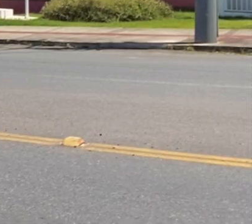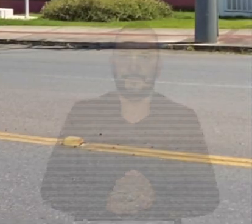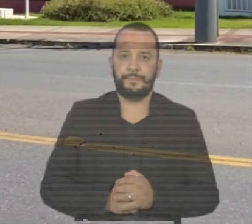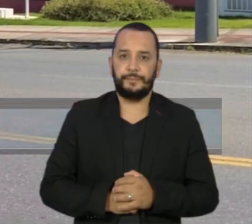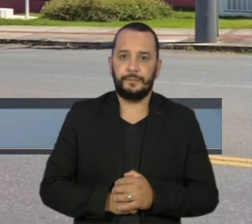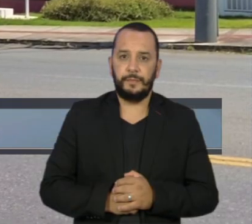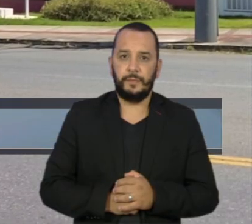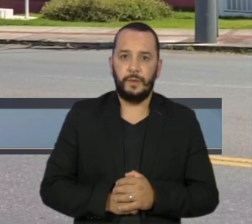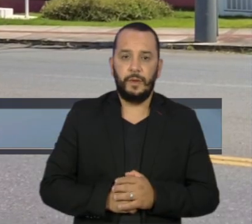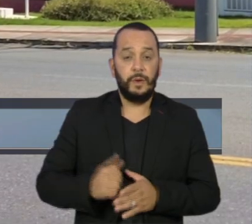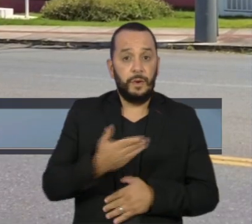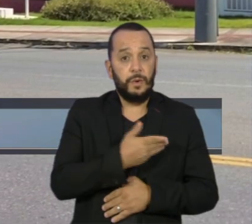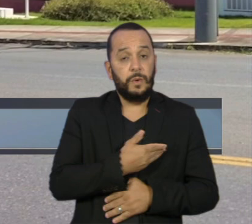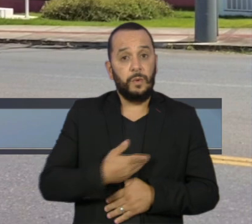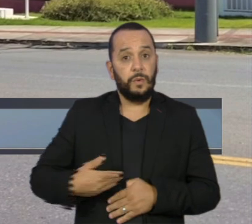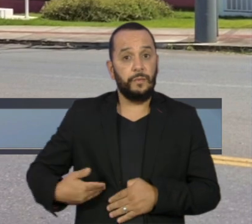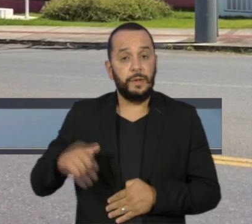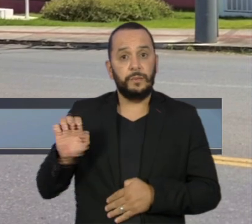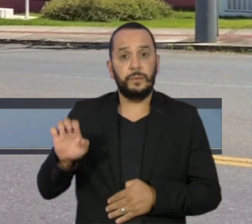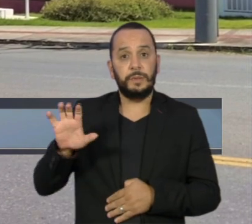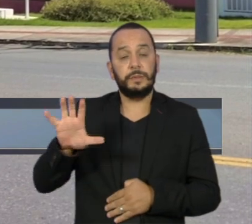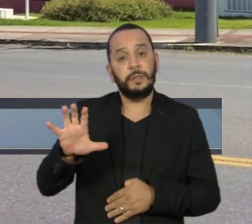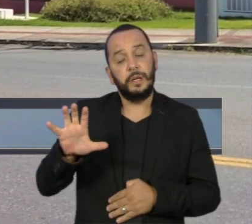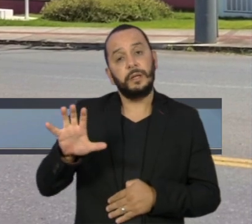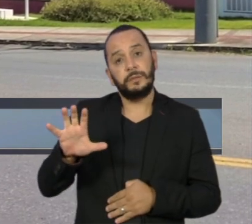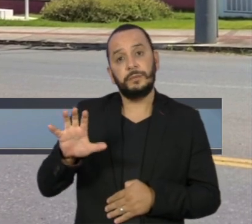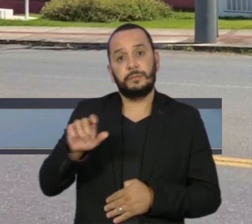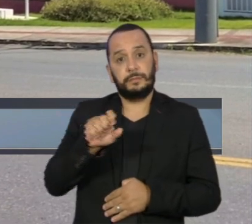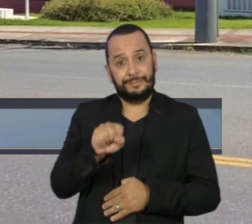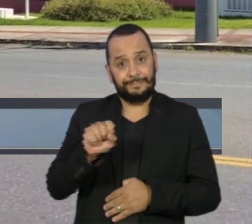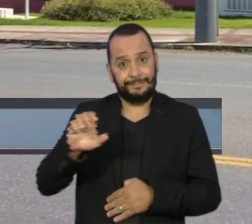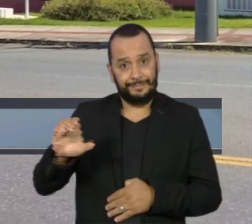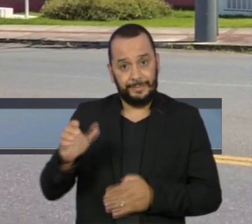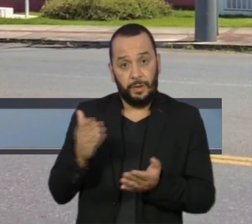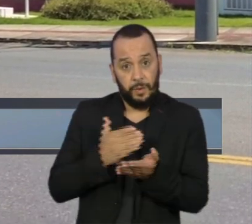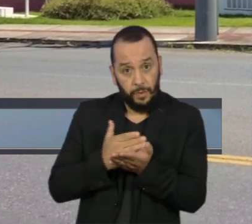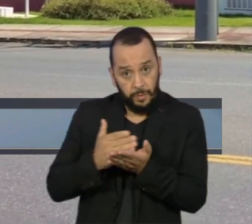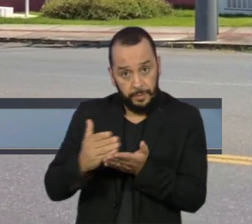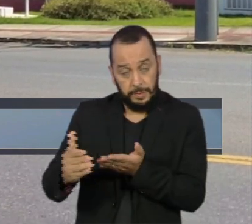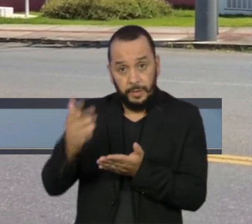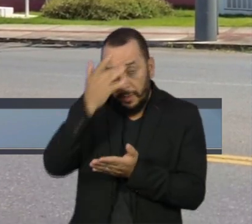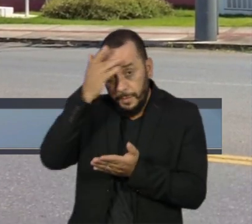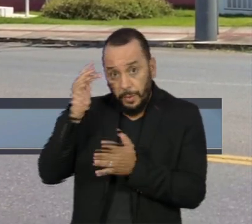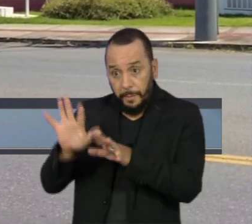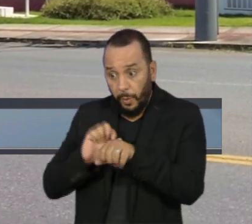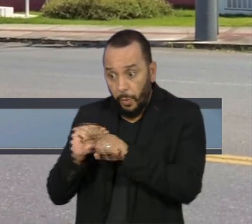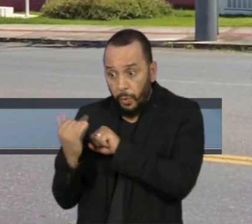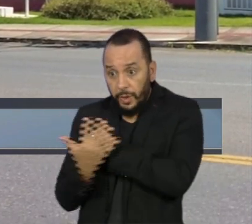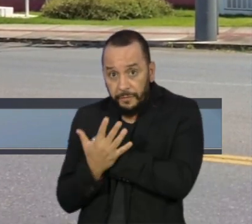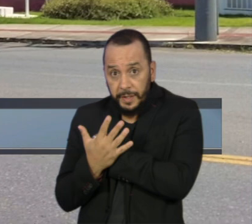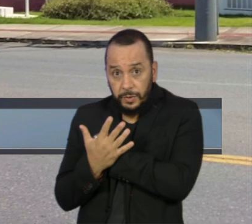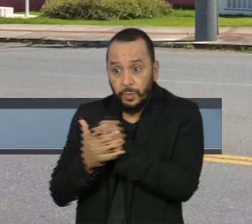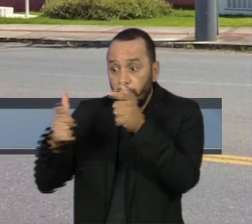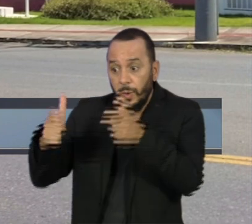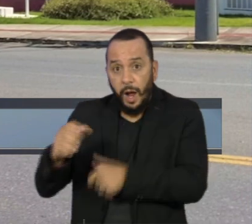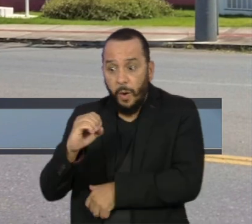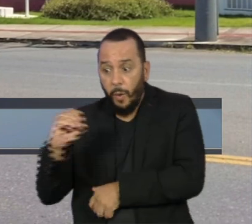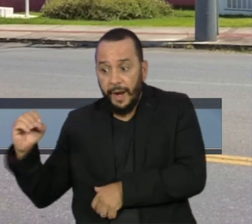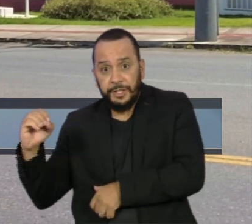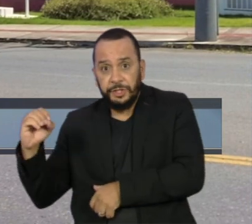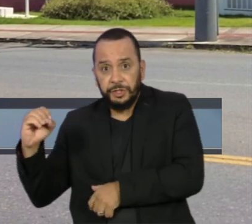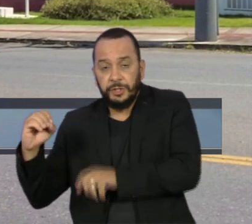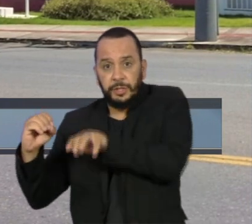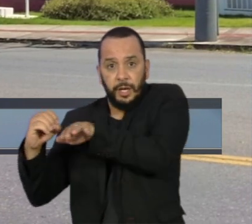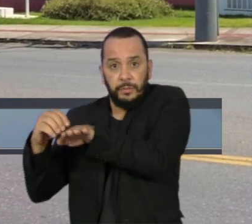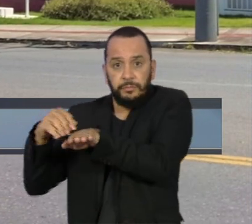o governo de Santa Catarina começou a transferir pacientes com covid-19 da região oeste para outras áreas do estado